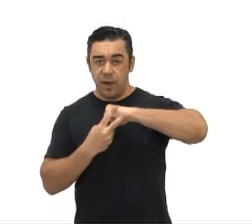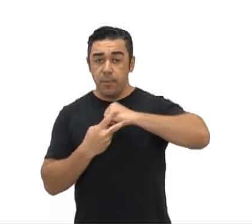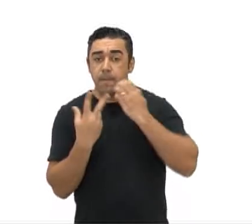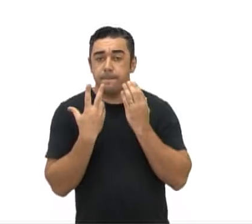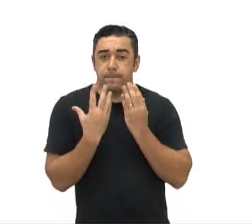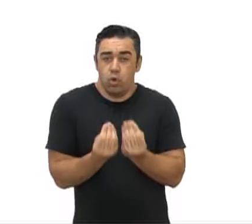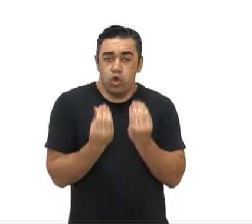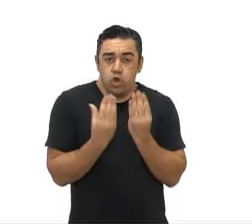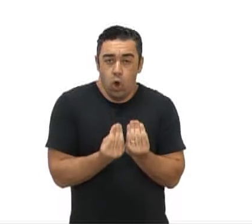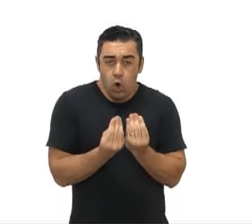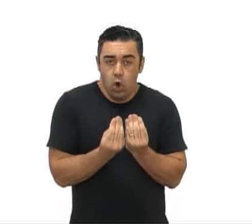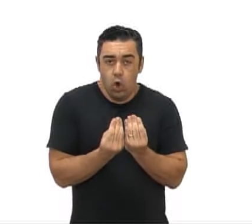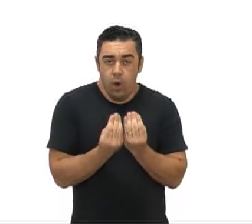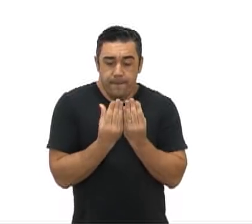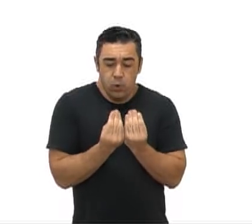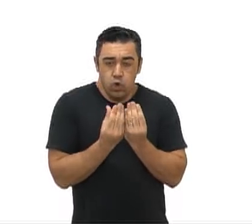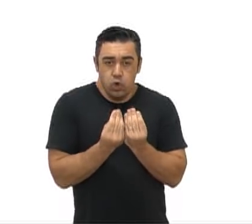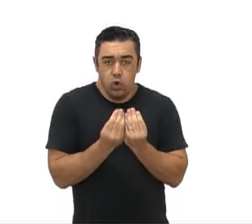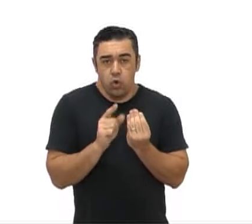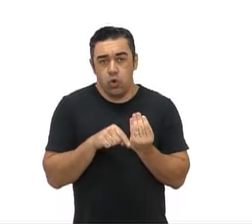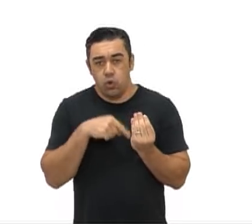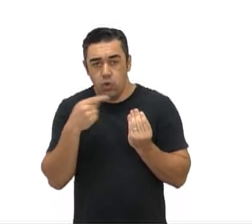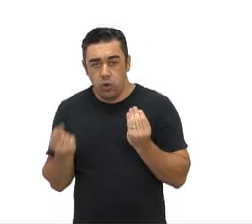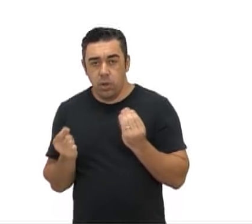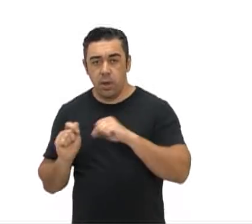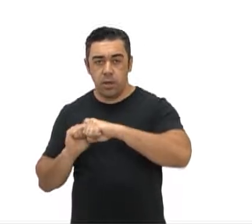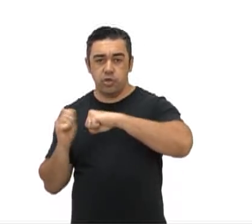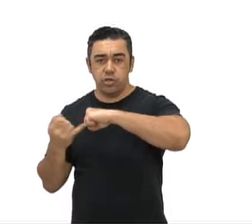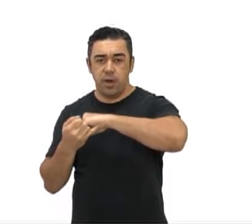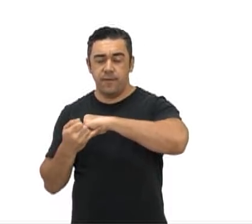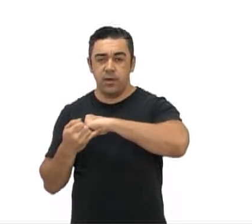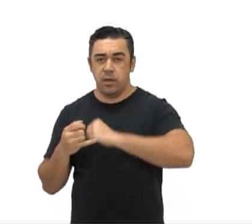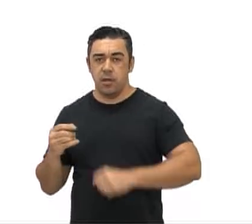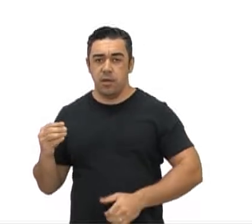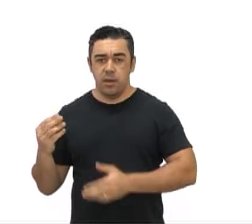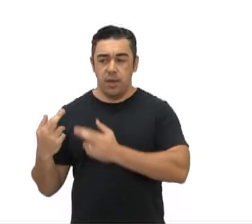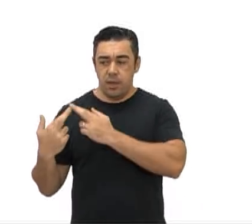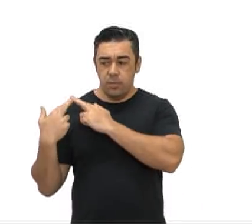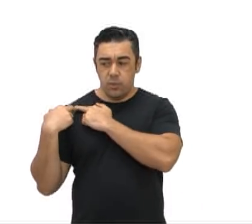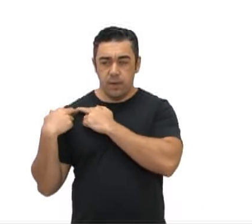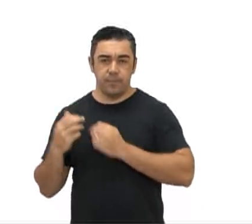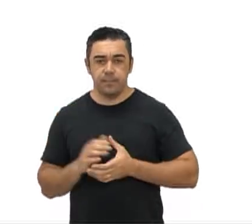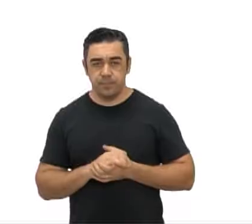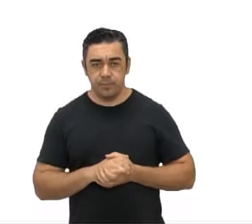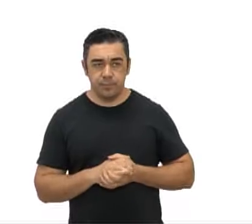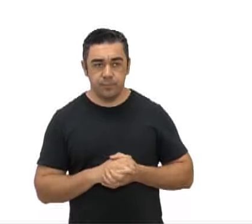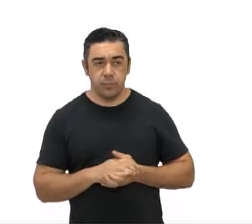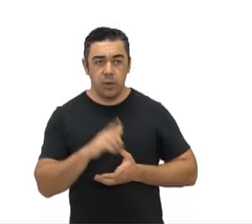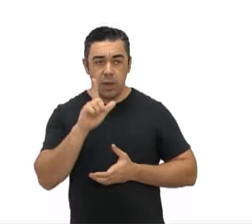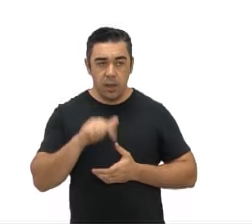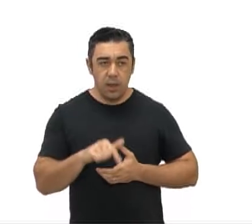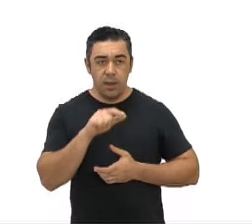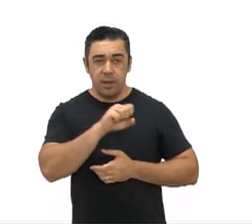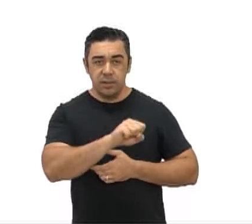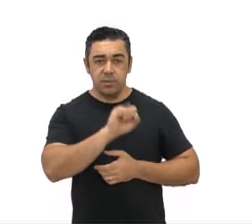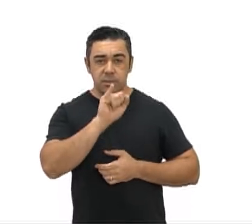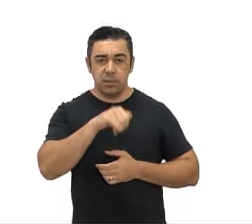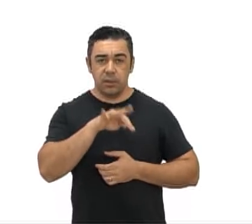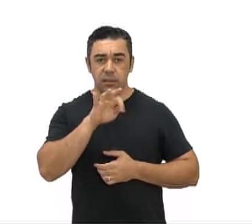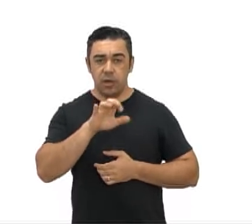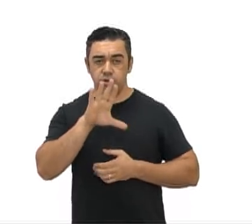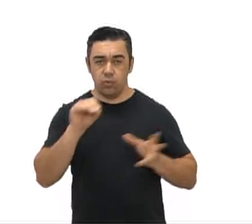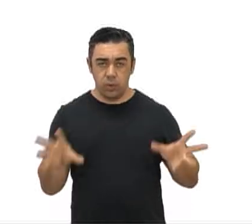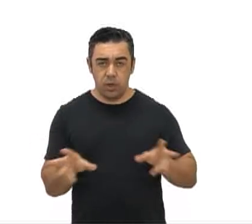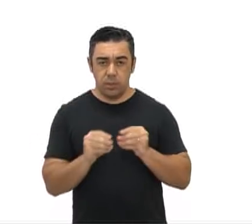na frente do adjetivo, né? Do adjetivo irresponsável. E, para fazer o superlativo absoluto sintético, eu